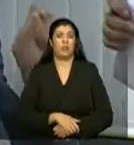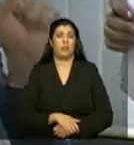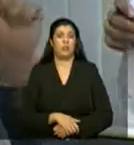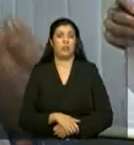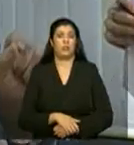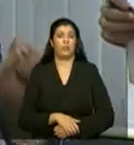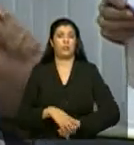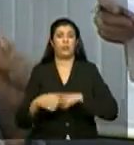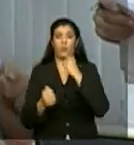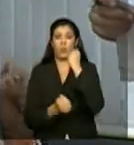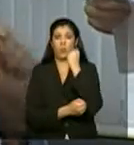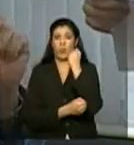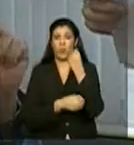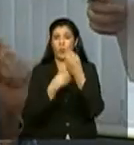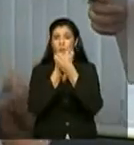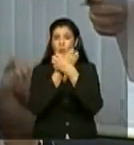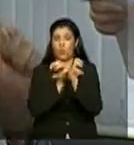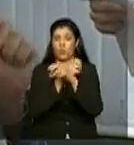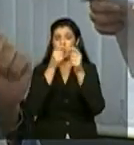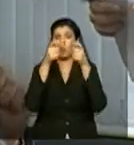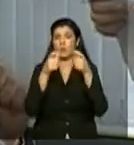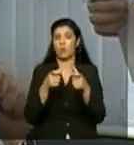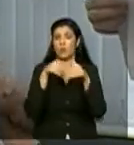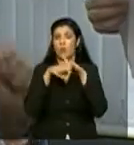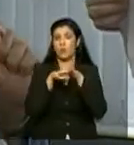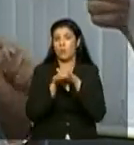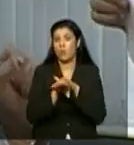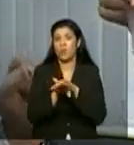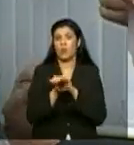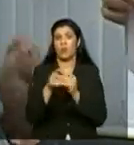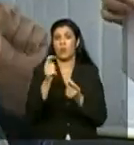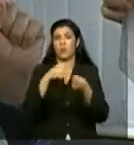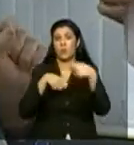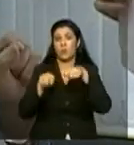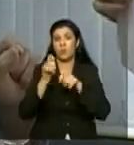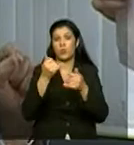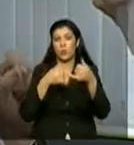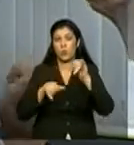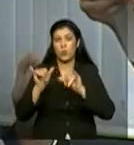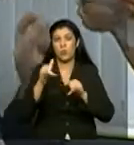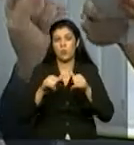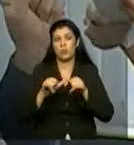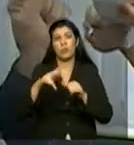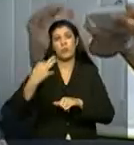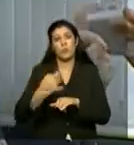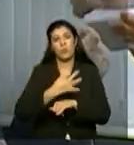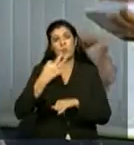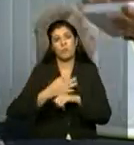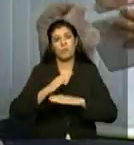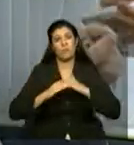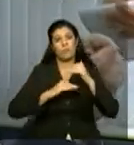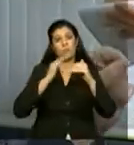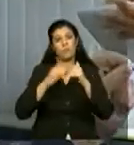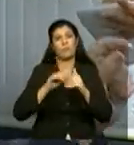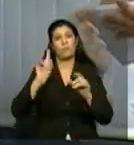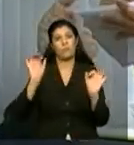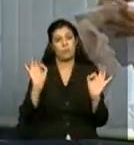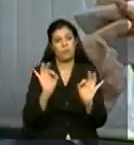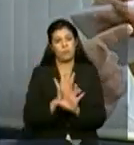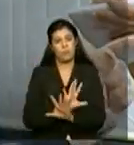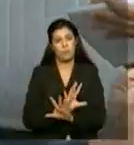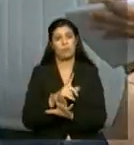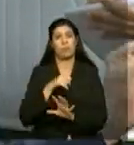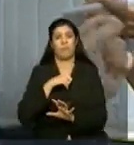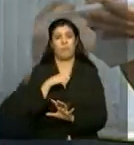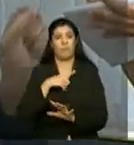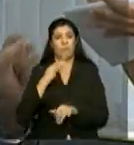lugar donde se deposita sultan fia ea o anchieta o tempo depois do falecimento e